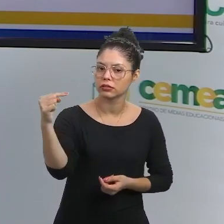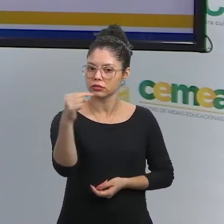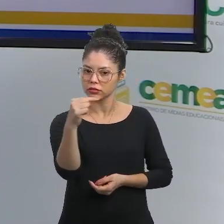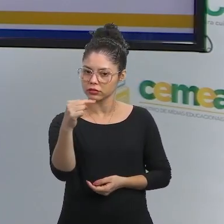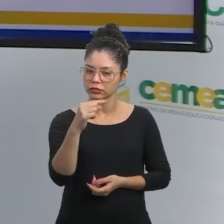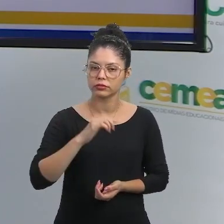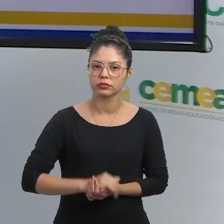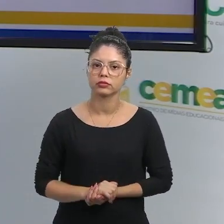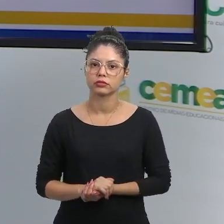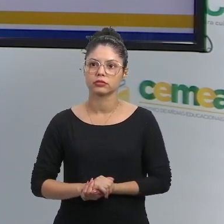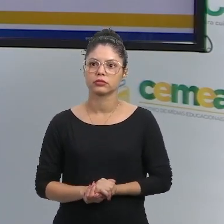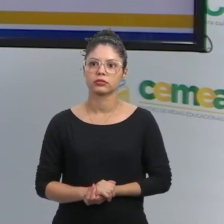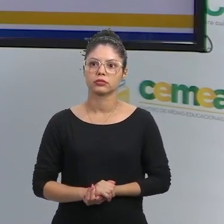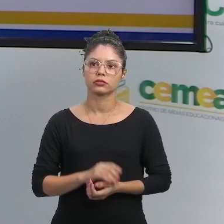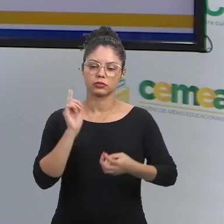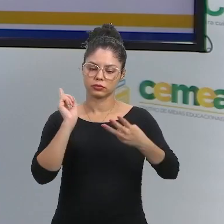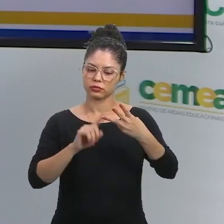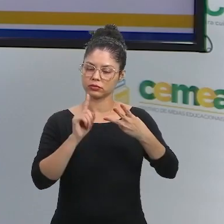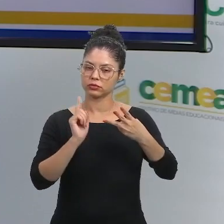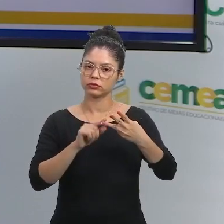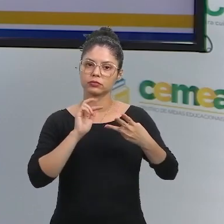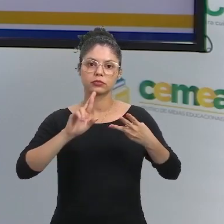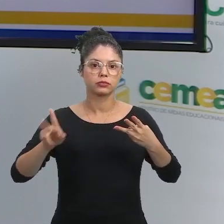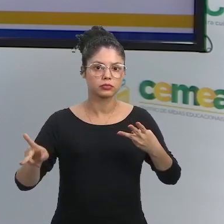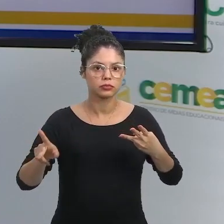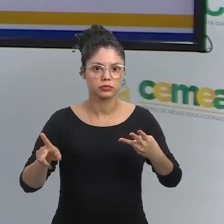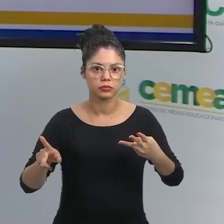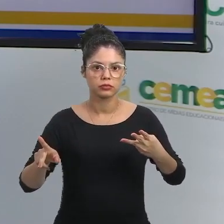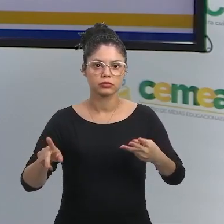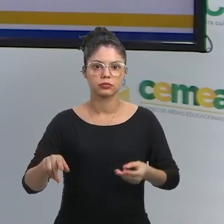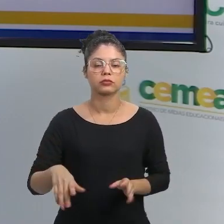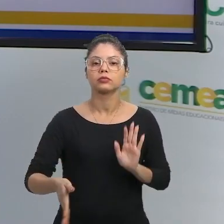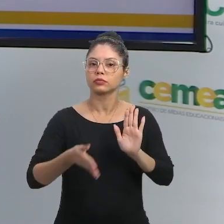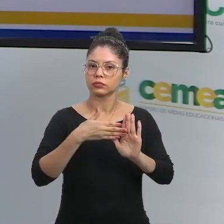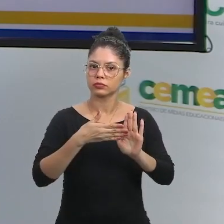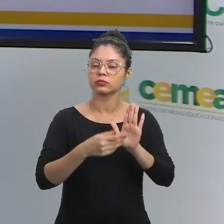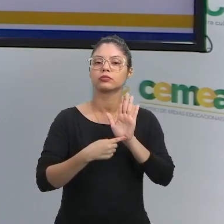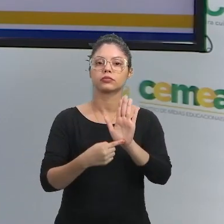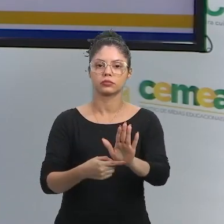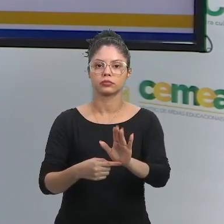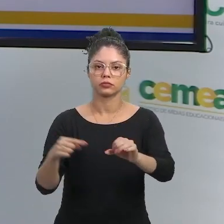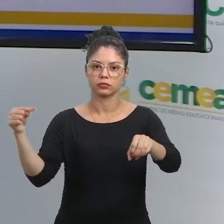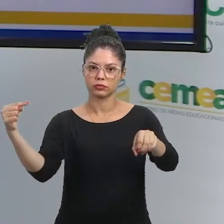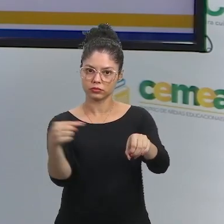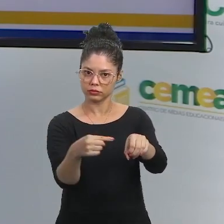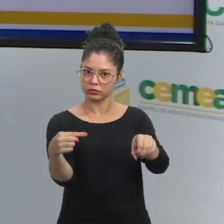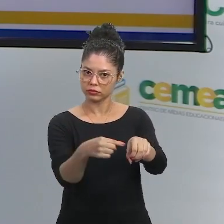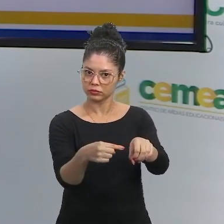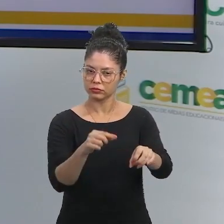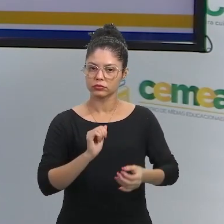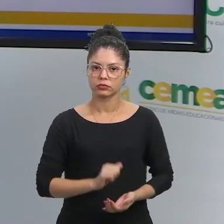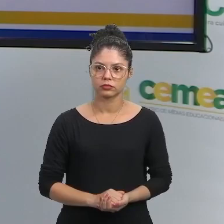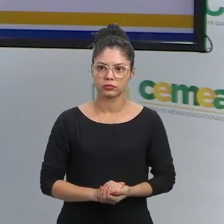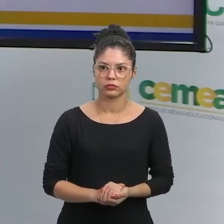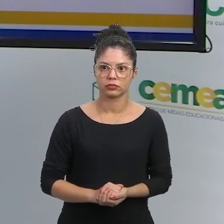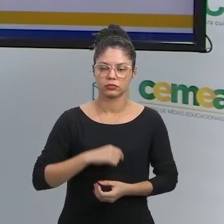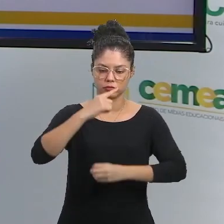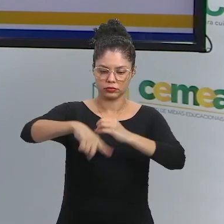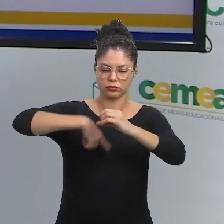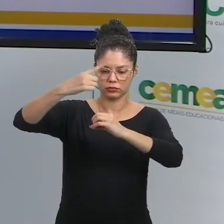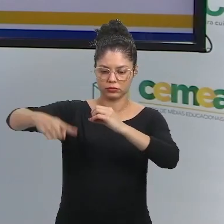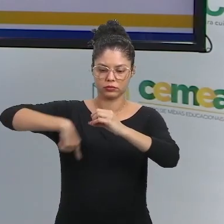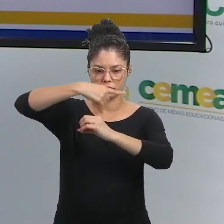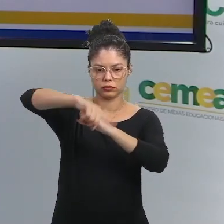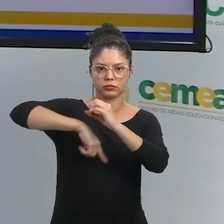negativas e Rutherford, a diferença foi que ele provou que existe núcleo e a eletrosfera ao redor desse